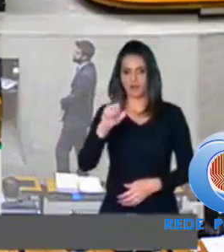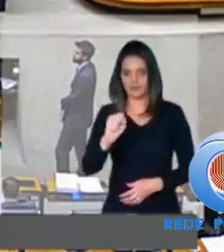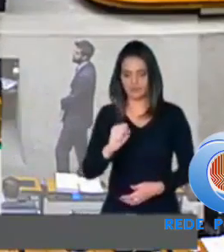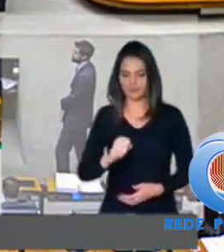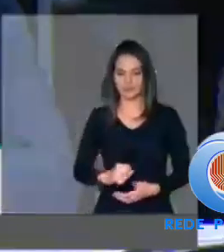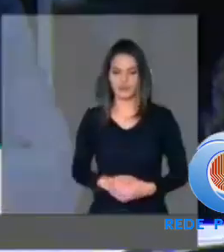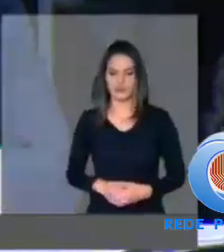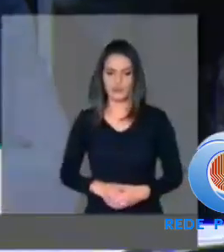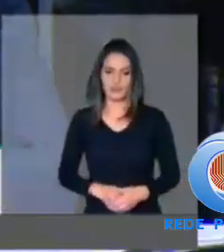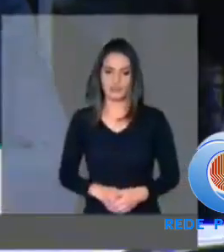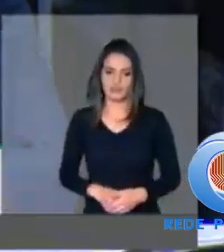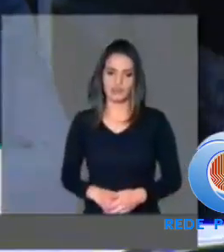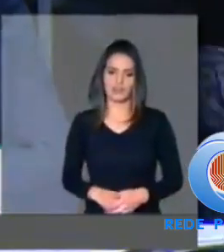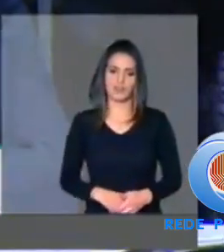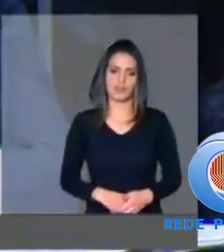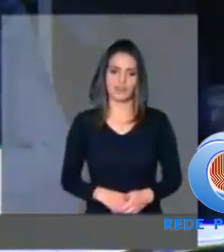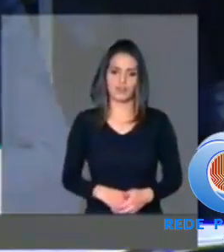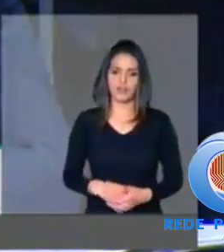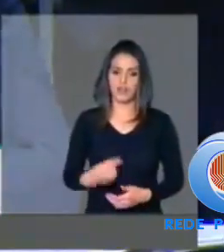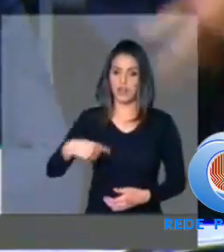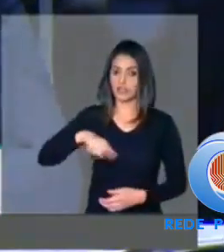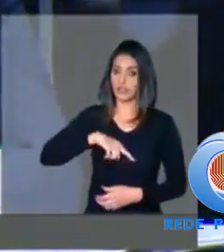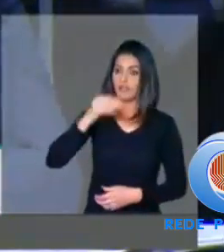É porque ainda estou terminando, tentando construir o acordo aqui.